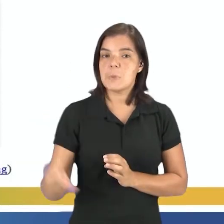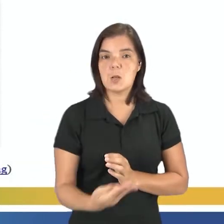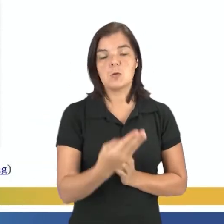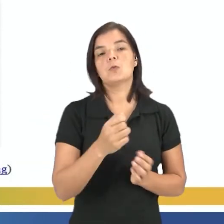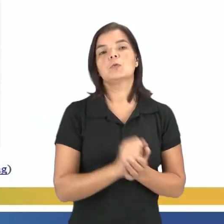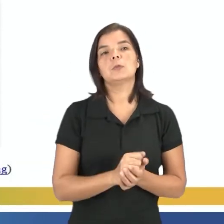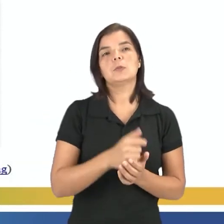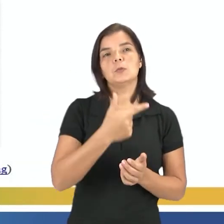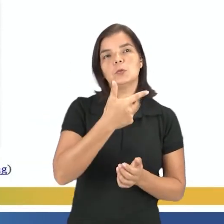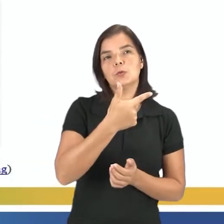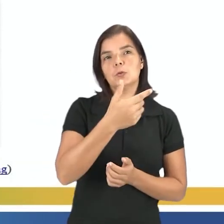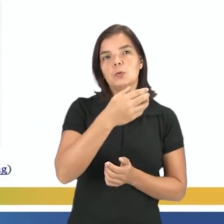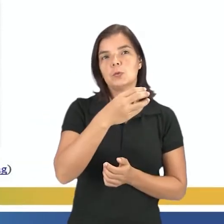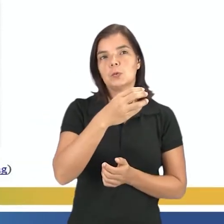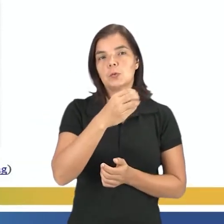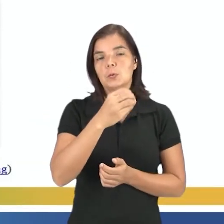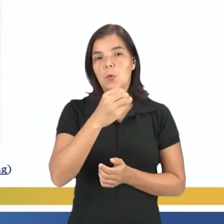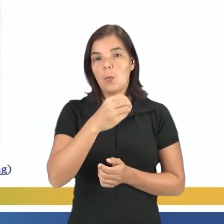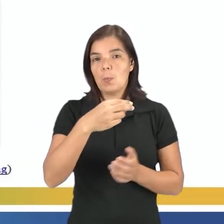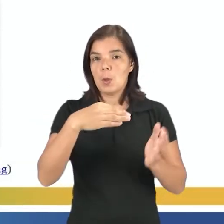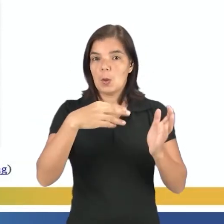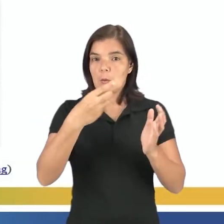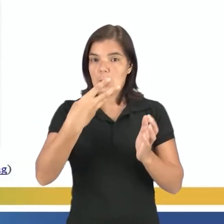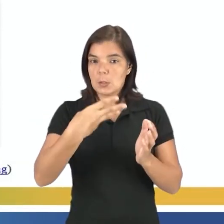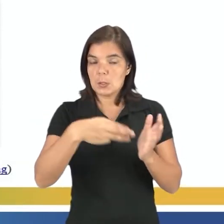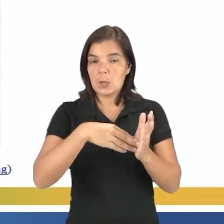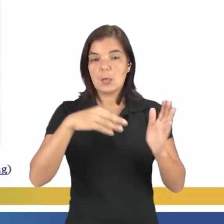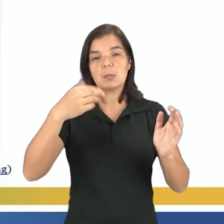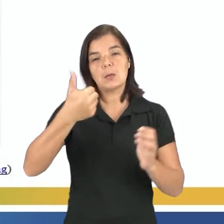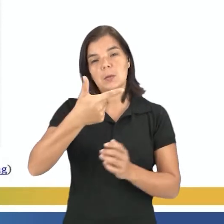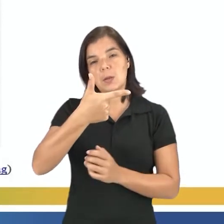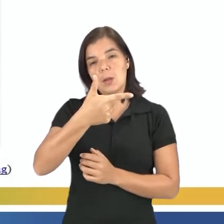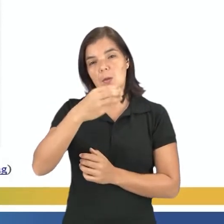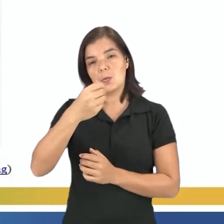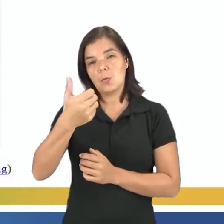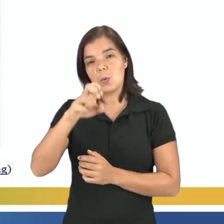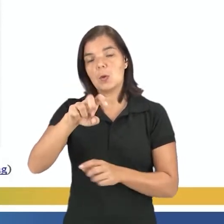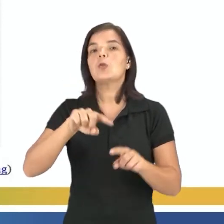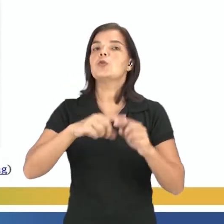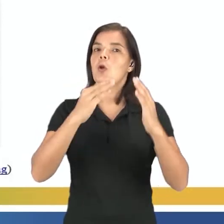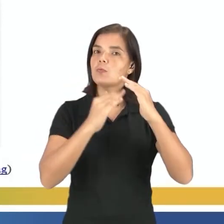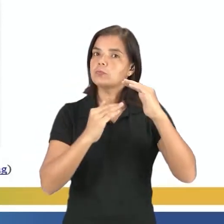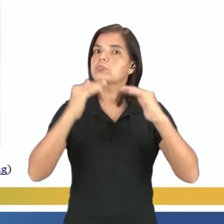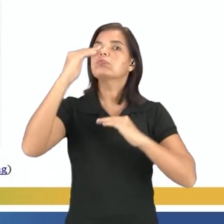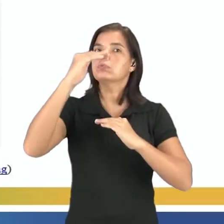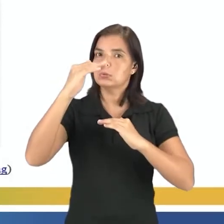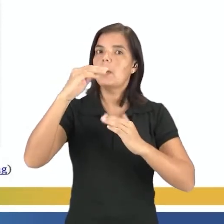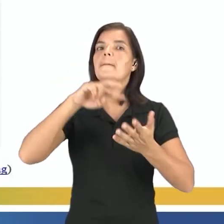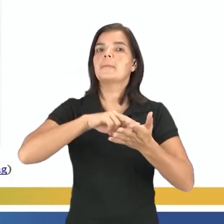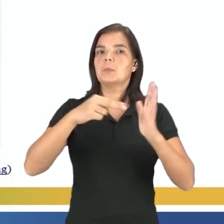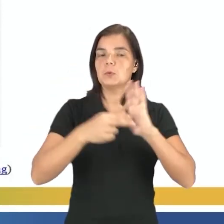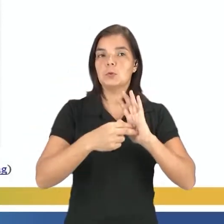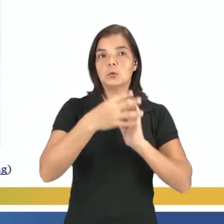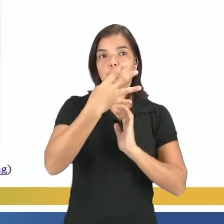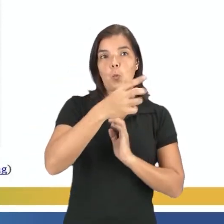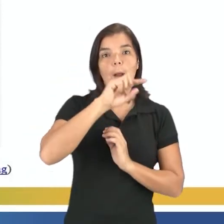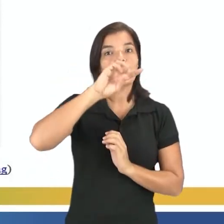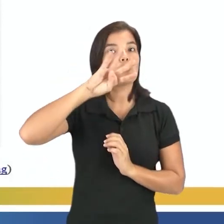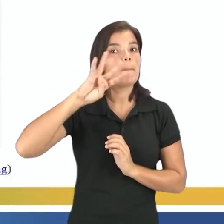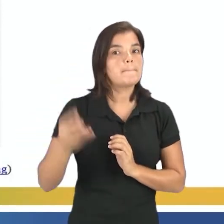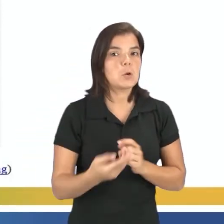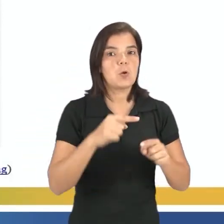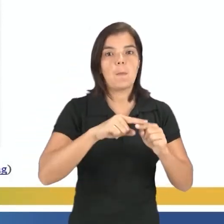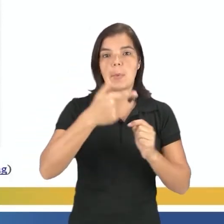desde 2003 até 2015, veja que teve um salto bem significativo, né? Saltou de 4 bilhões e meio